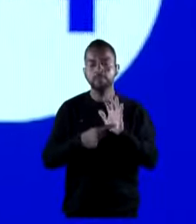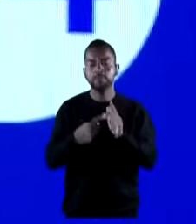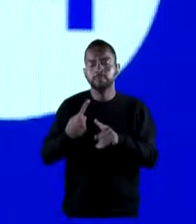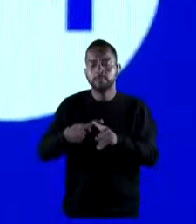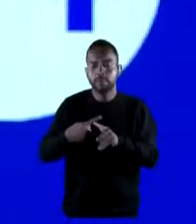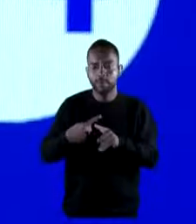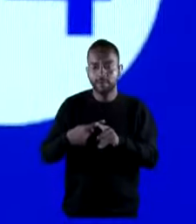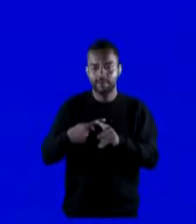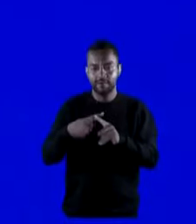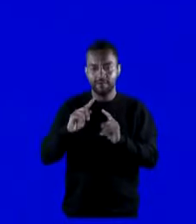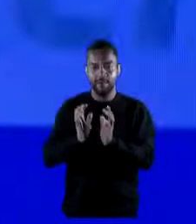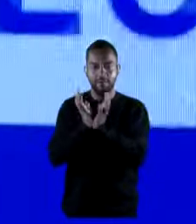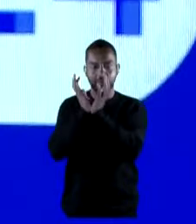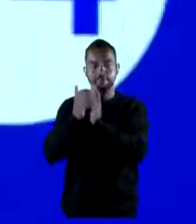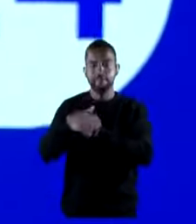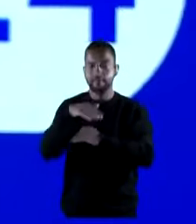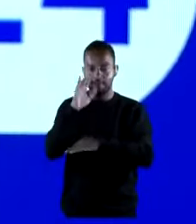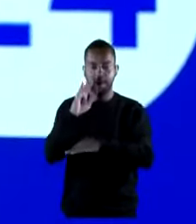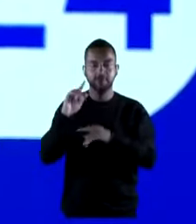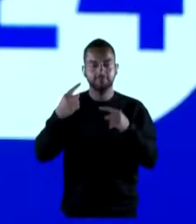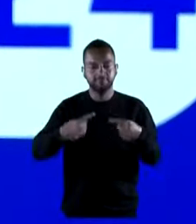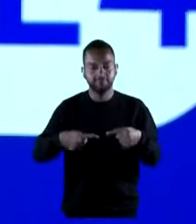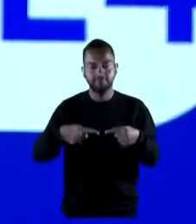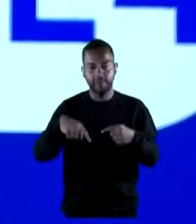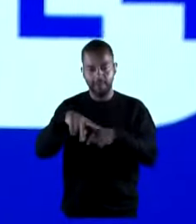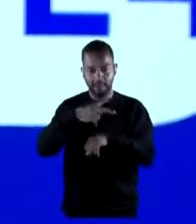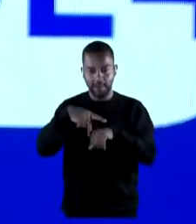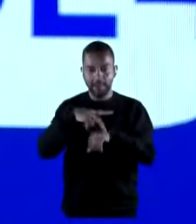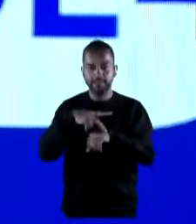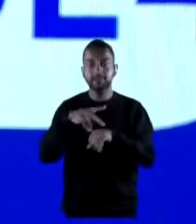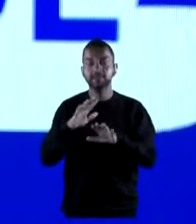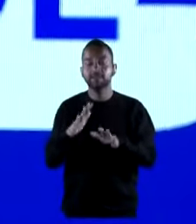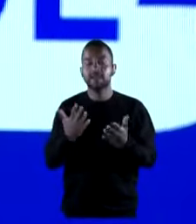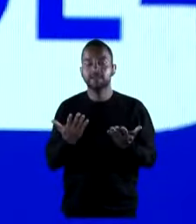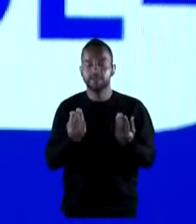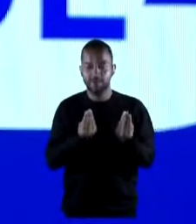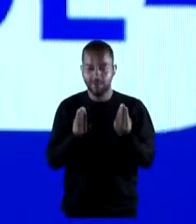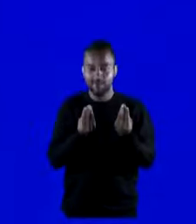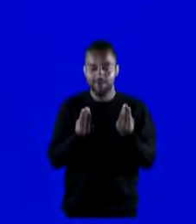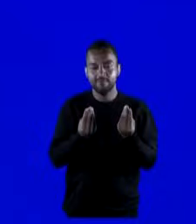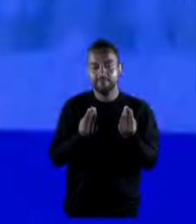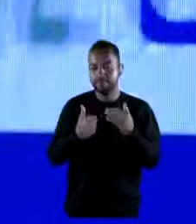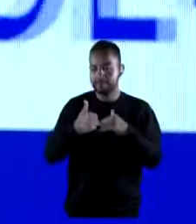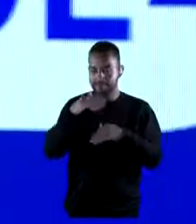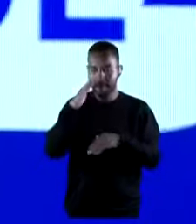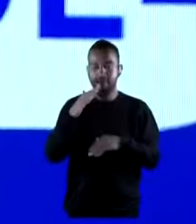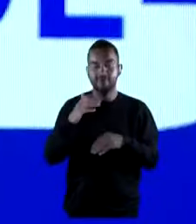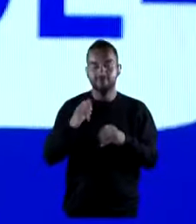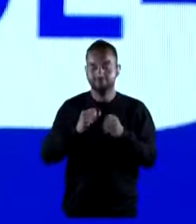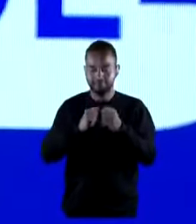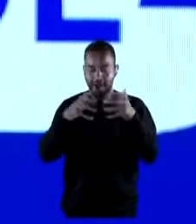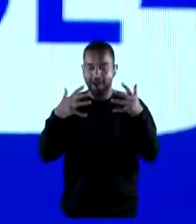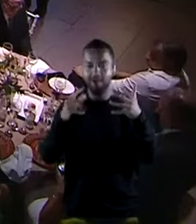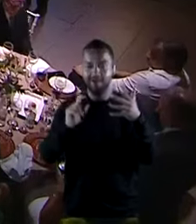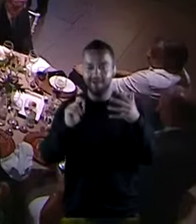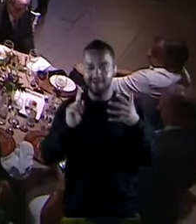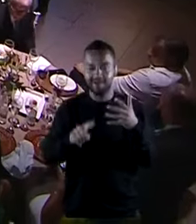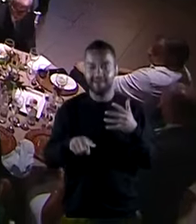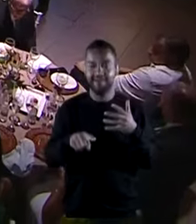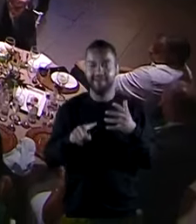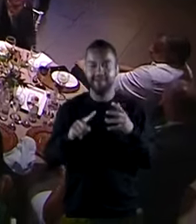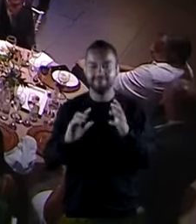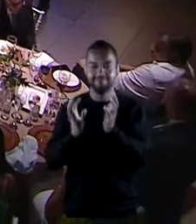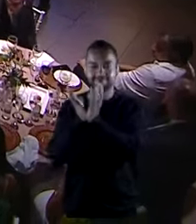o campeonato regional mais disputado do país. E isso só dá ainda mais brilho para a próxima categoria, que é craque do